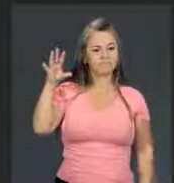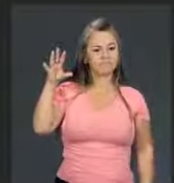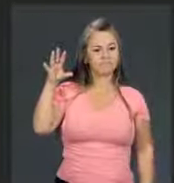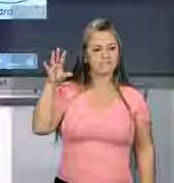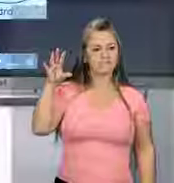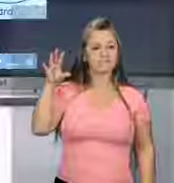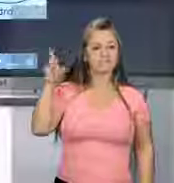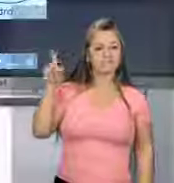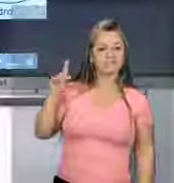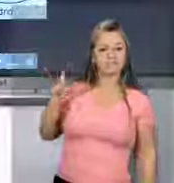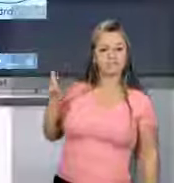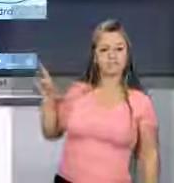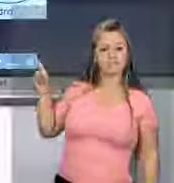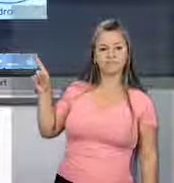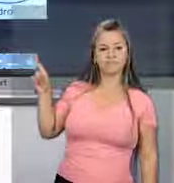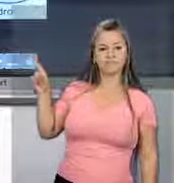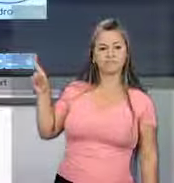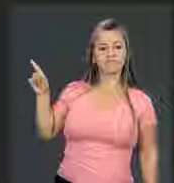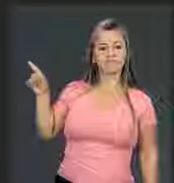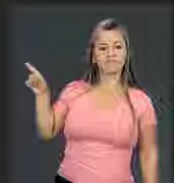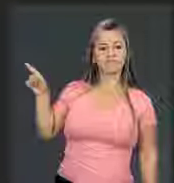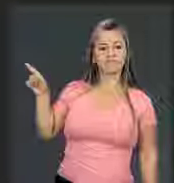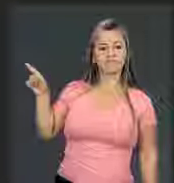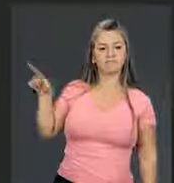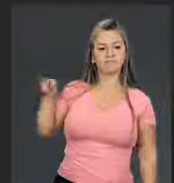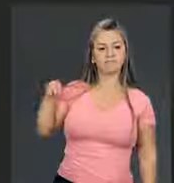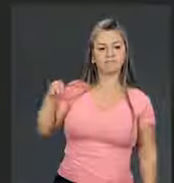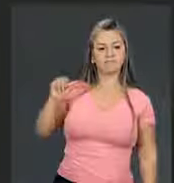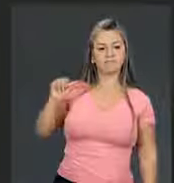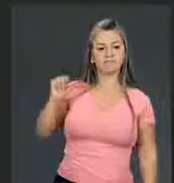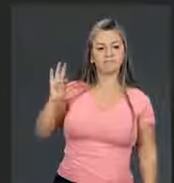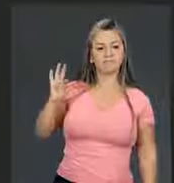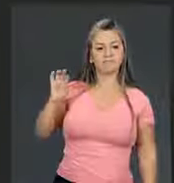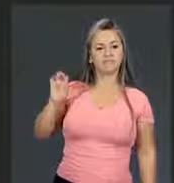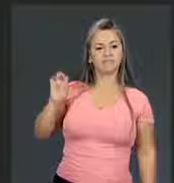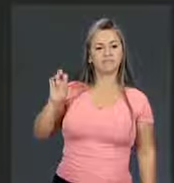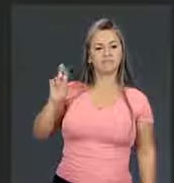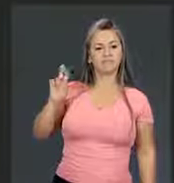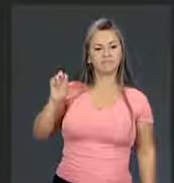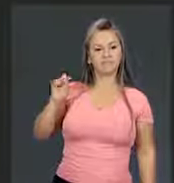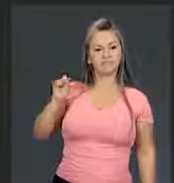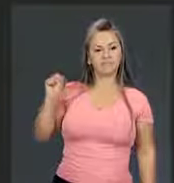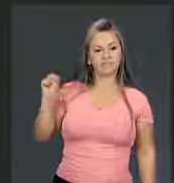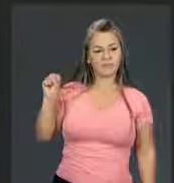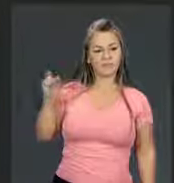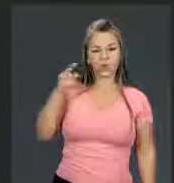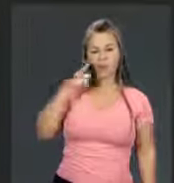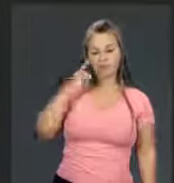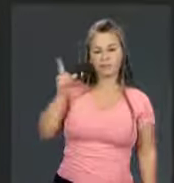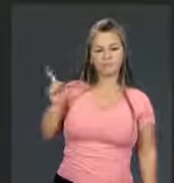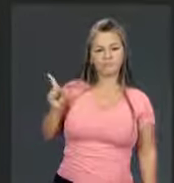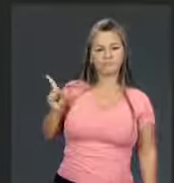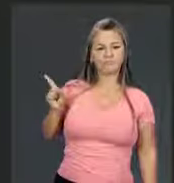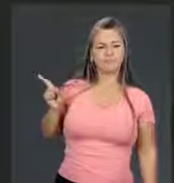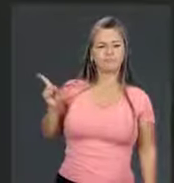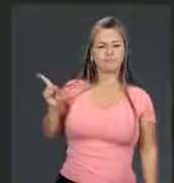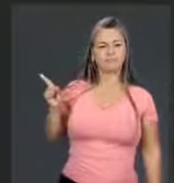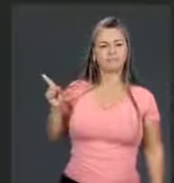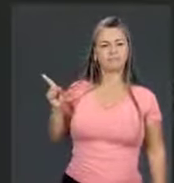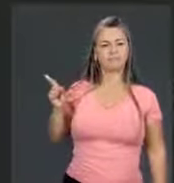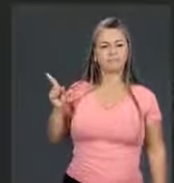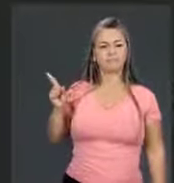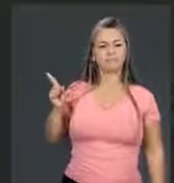Na montagem de Mateus, ele pegou a extremidade inferior, ligou a um